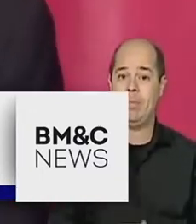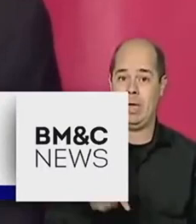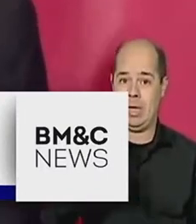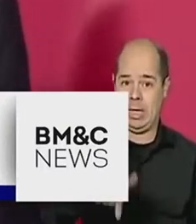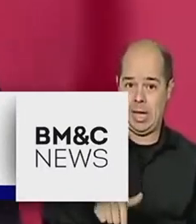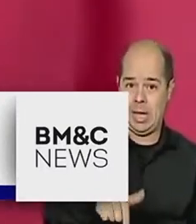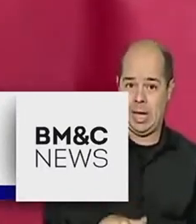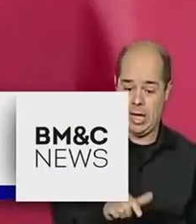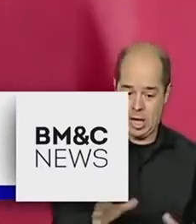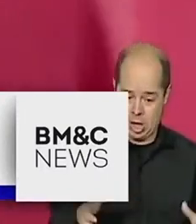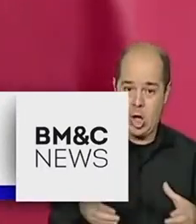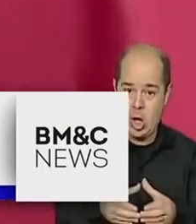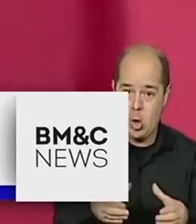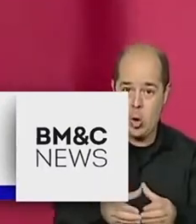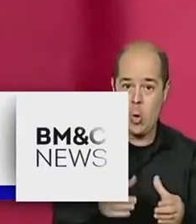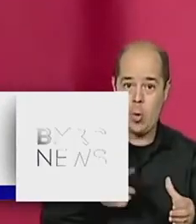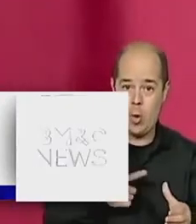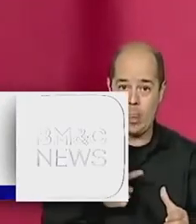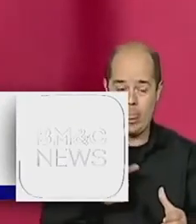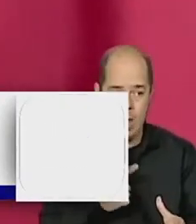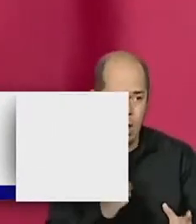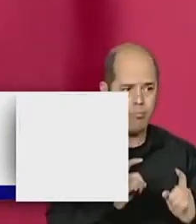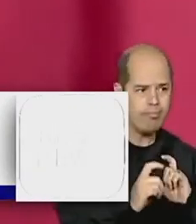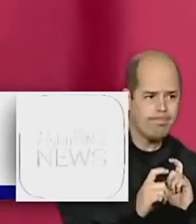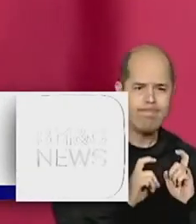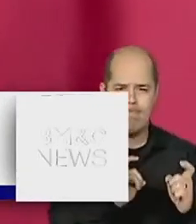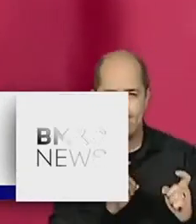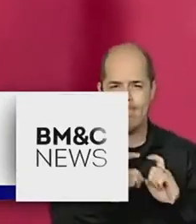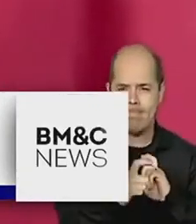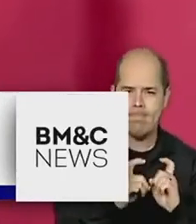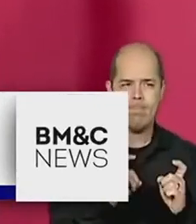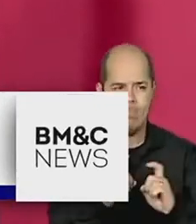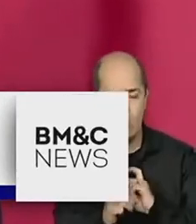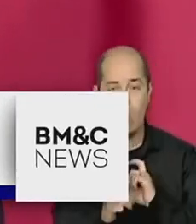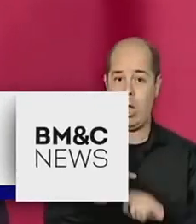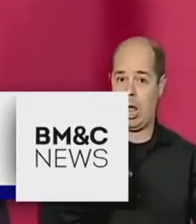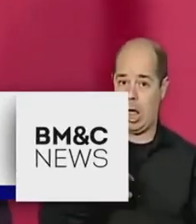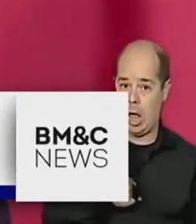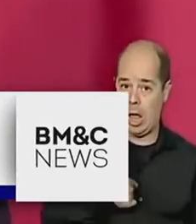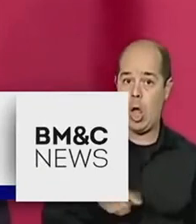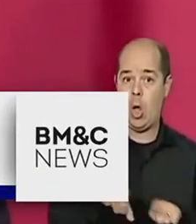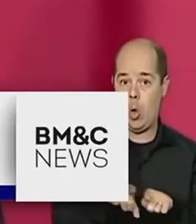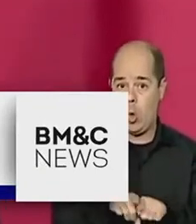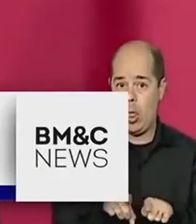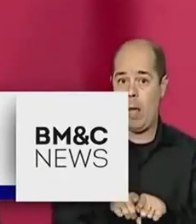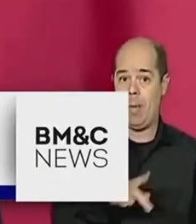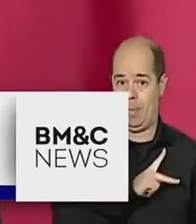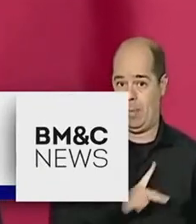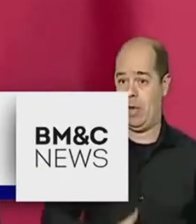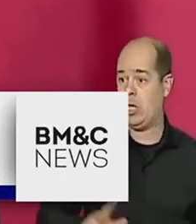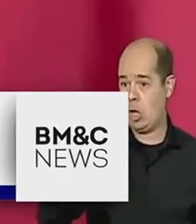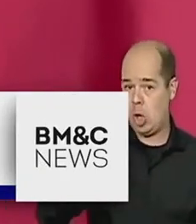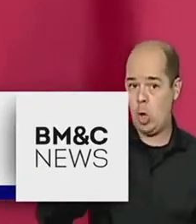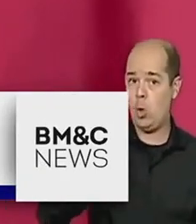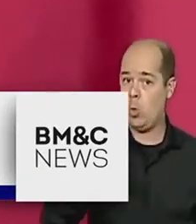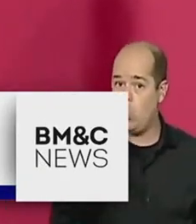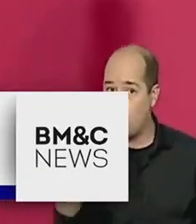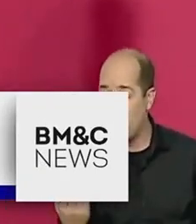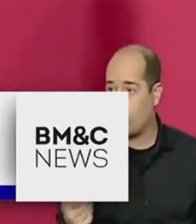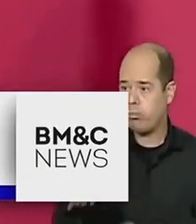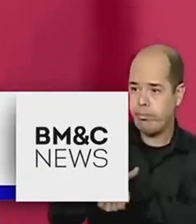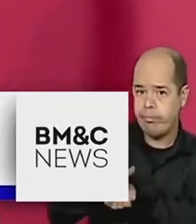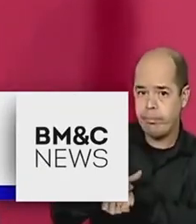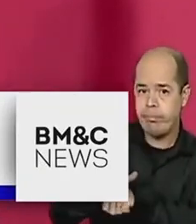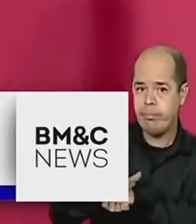Então, essa relação com a Alemanha é muito oportuna e de novo, fala exatamente o que eu digo. O Lula fala